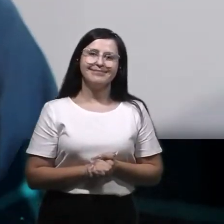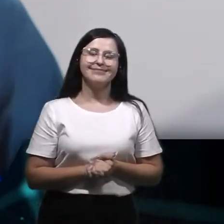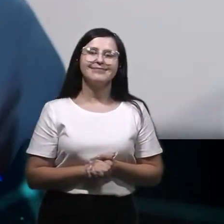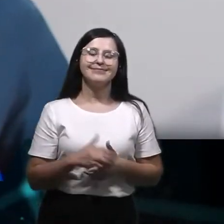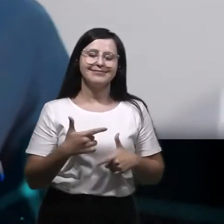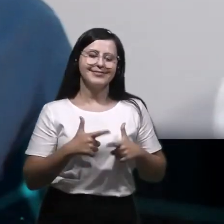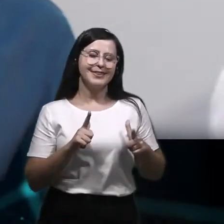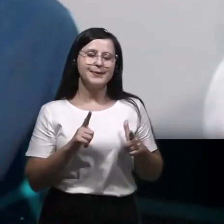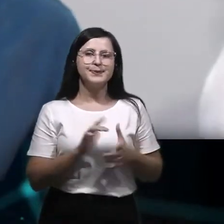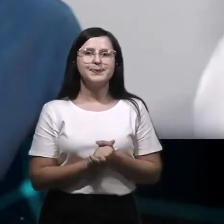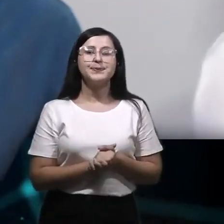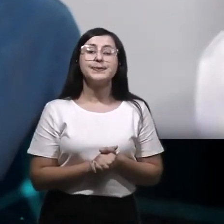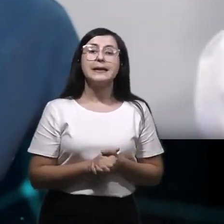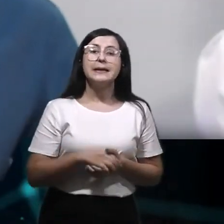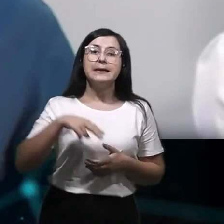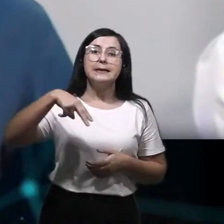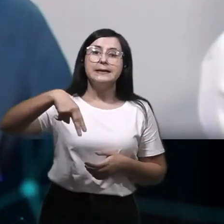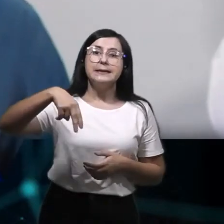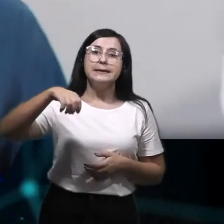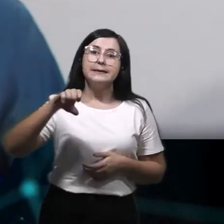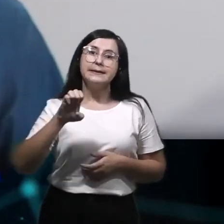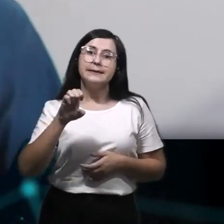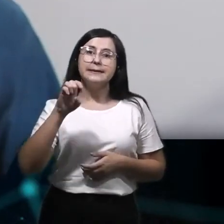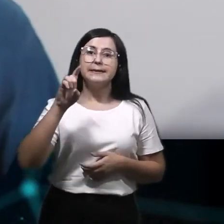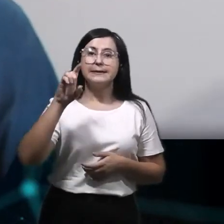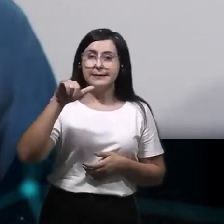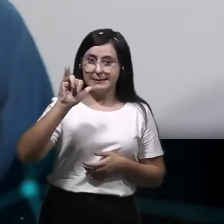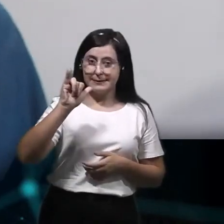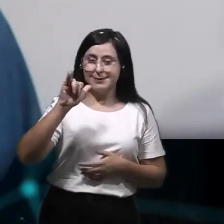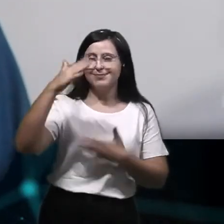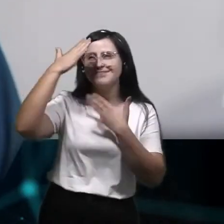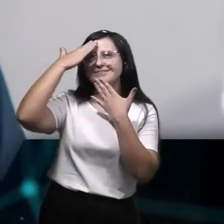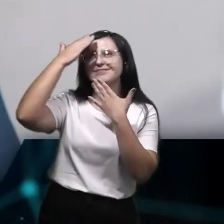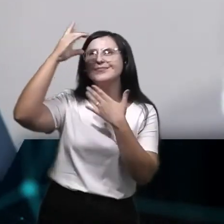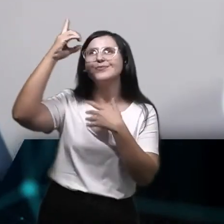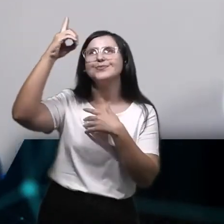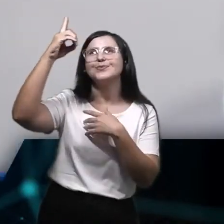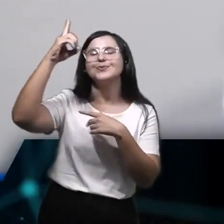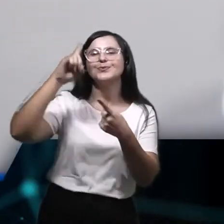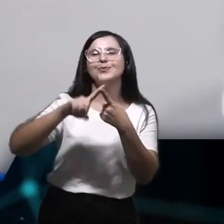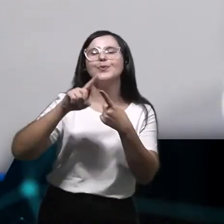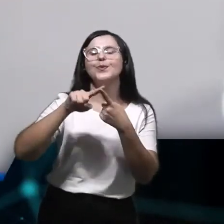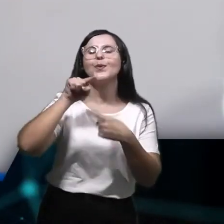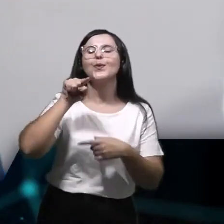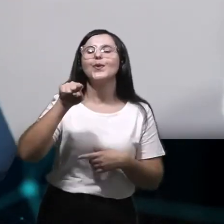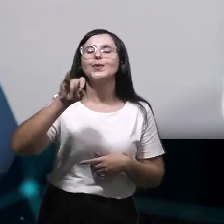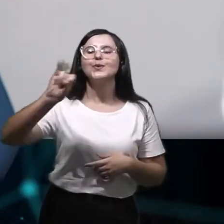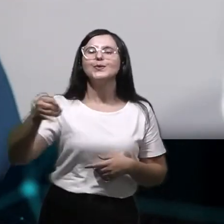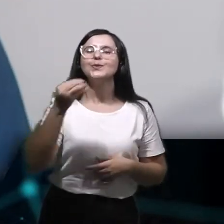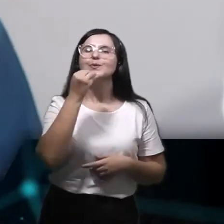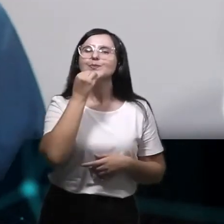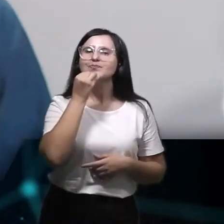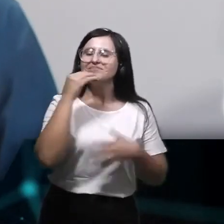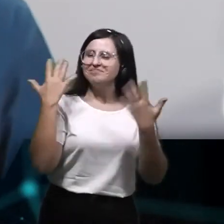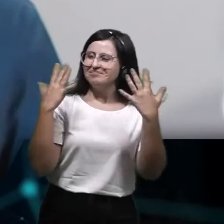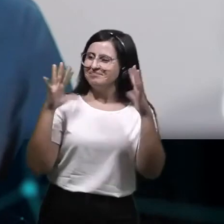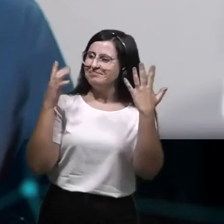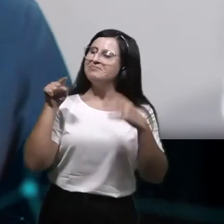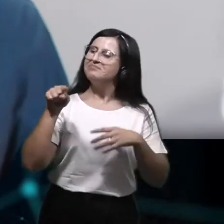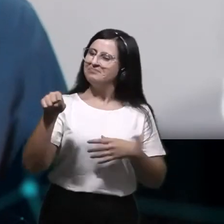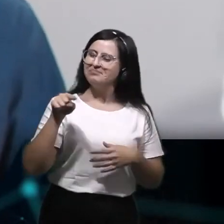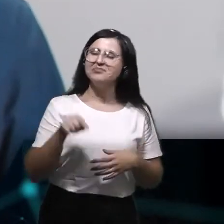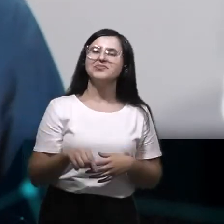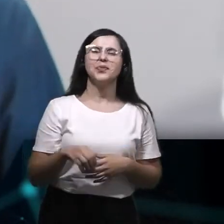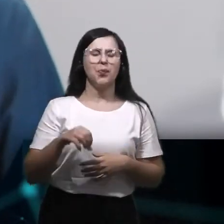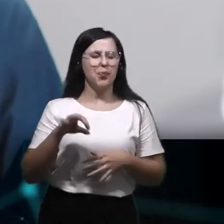Ney, eu agradeço em primeiro lugar a Deus por ter a oportunidade de estar aqui. Agradeço a você pela oportunidade, parabenizar você pela organização